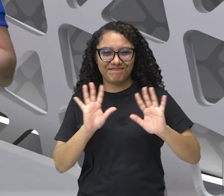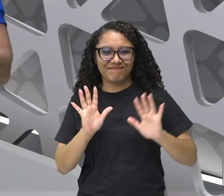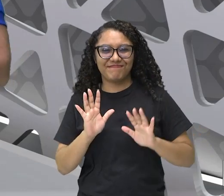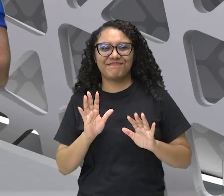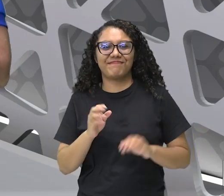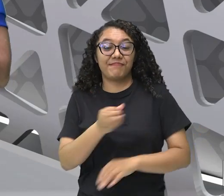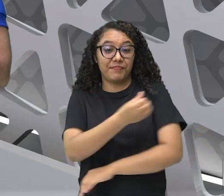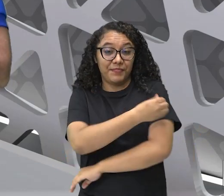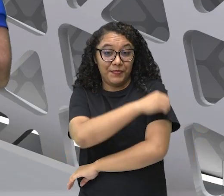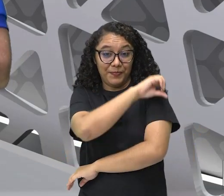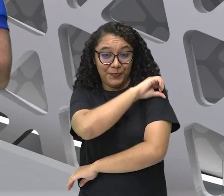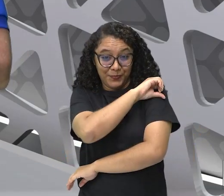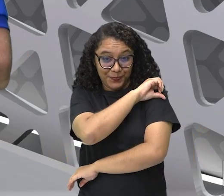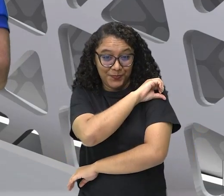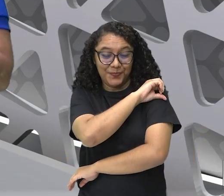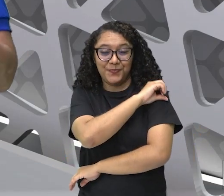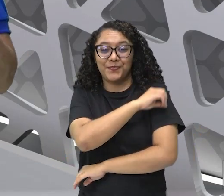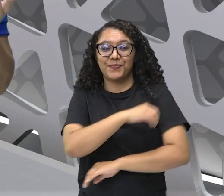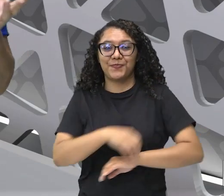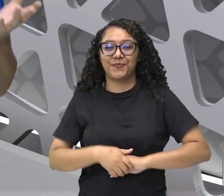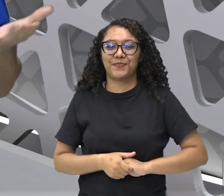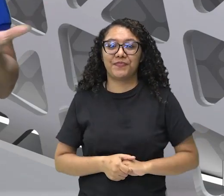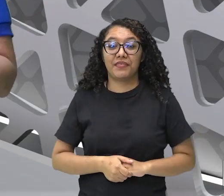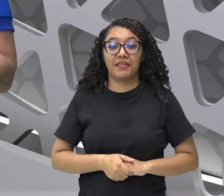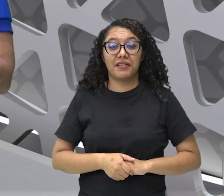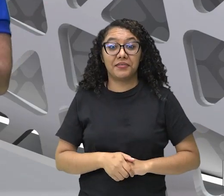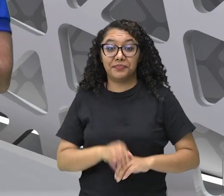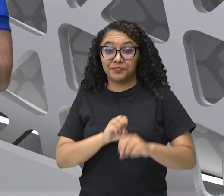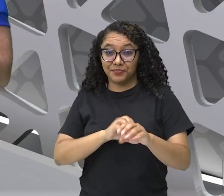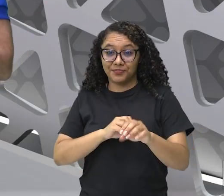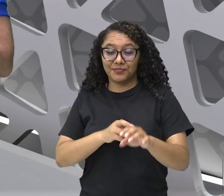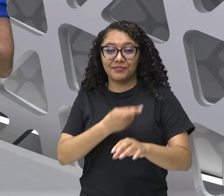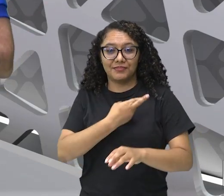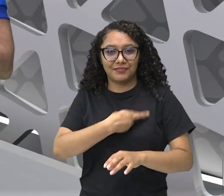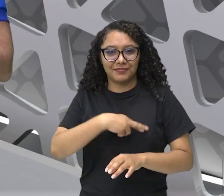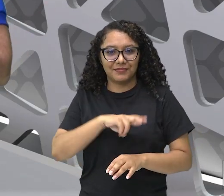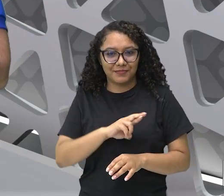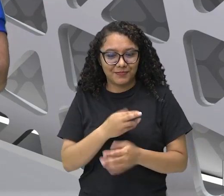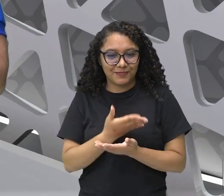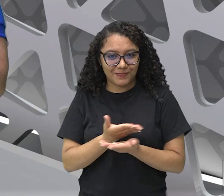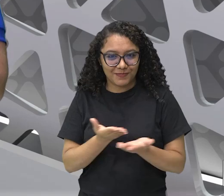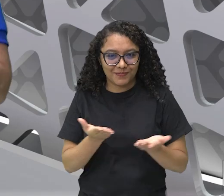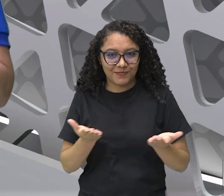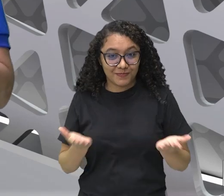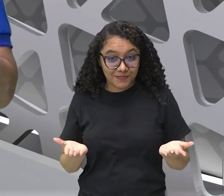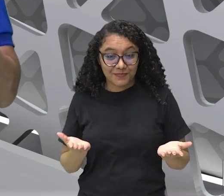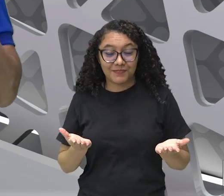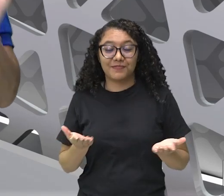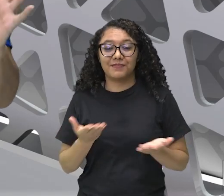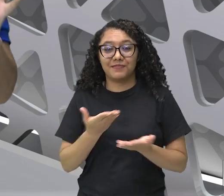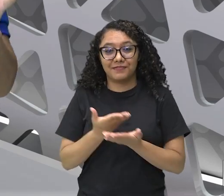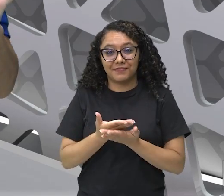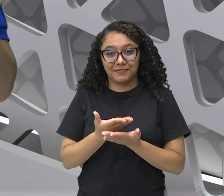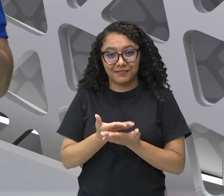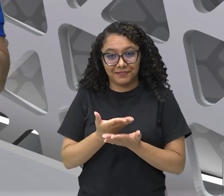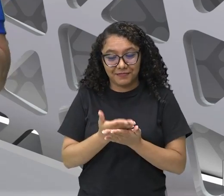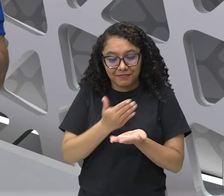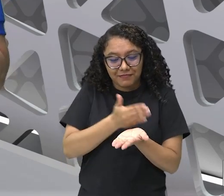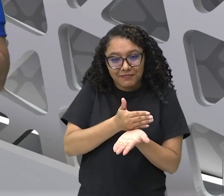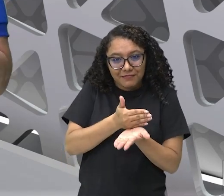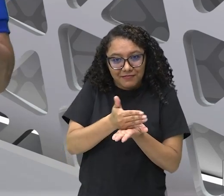Olá, nono ano! Ensino religioso com vocês na nossa